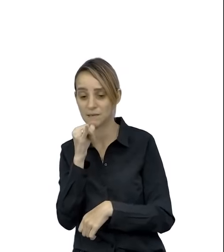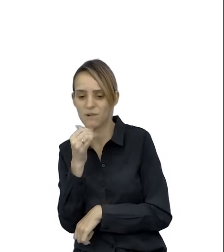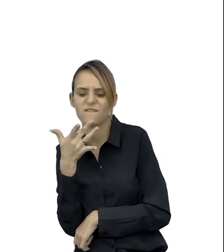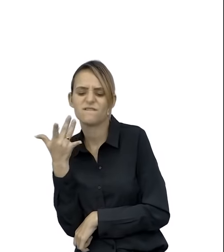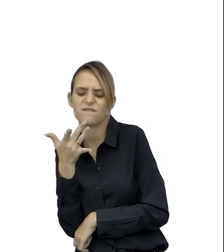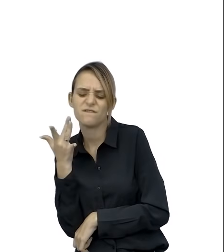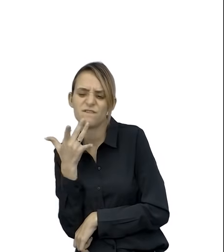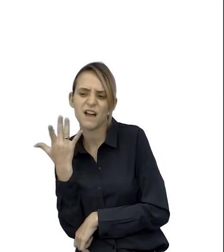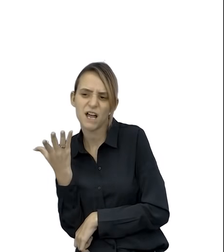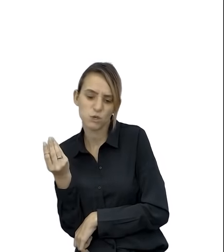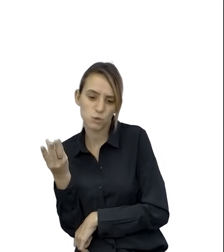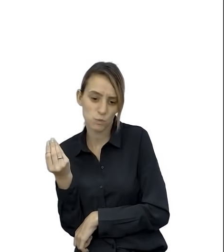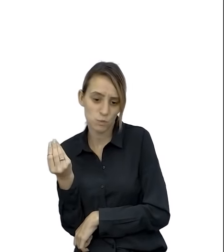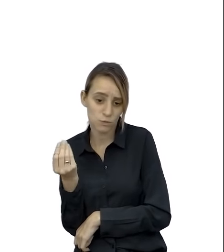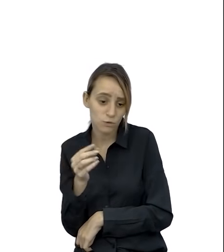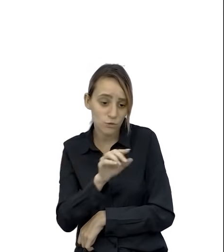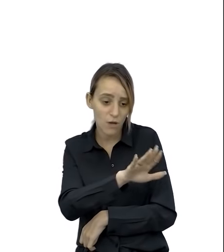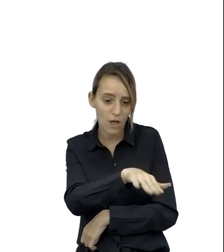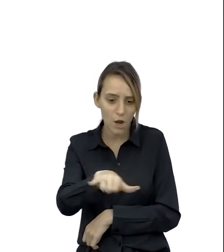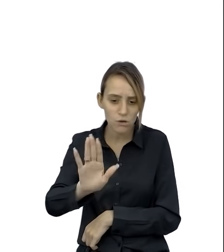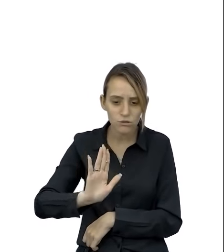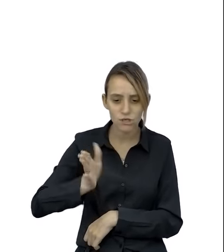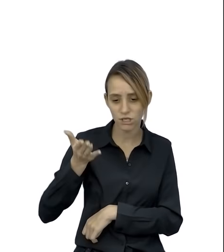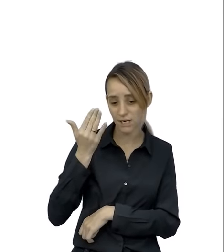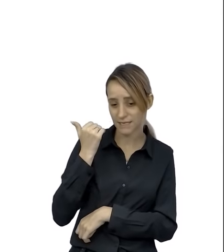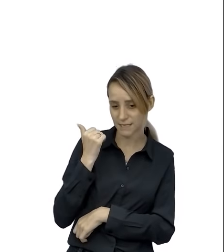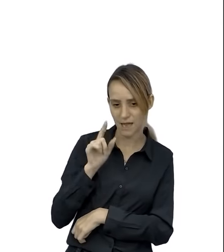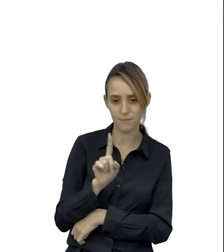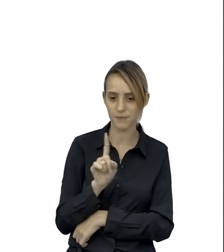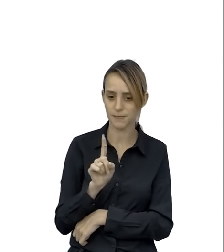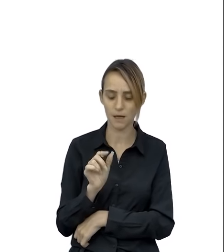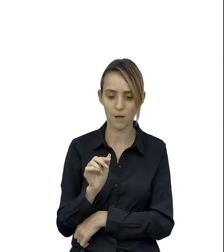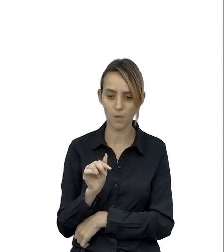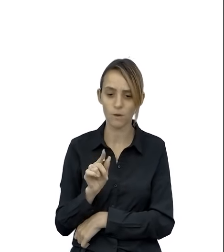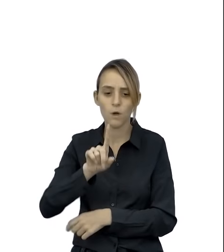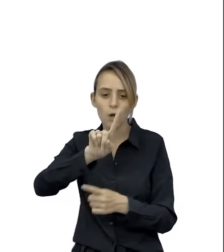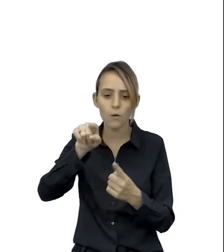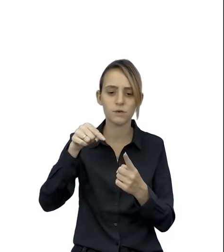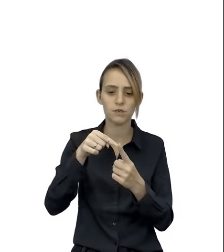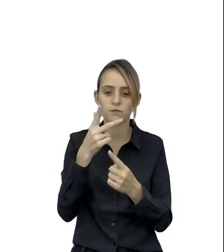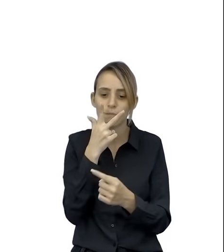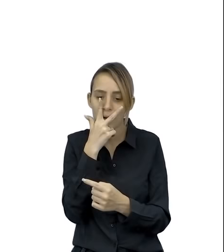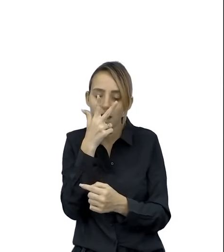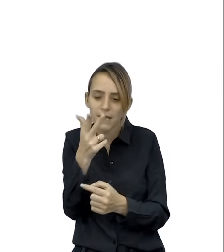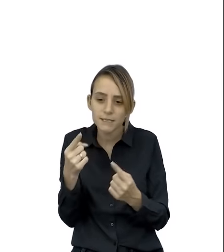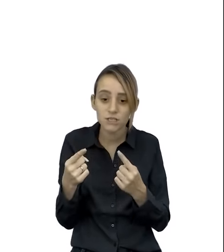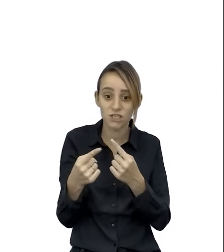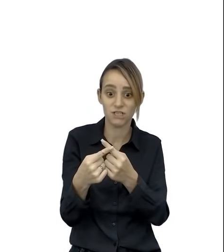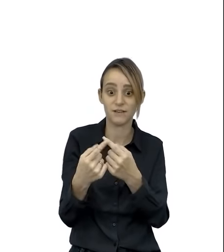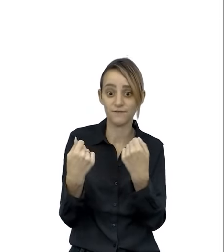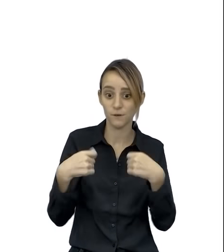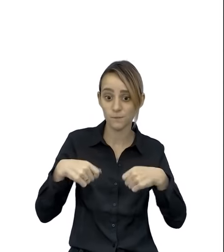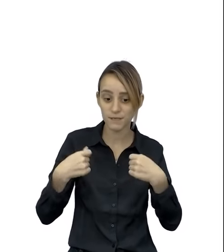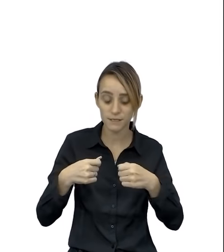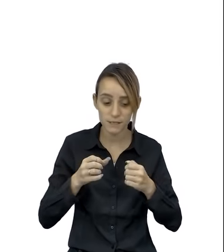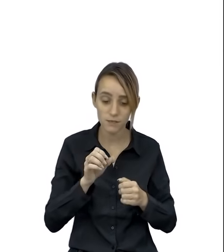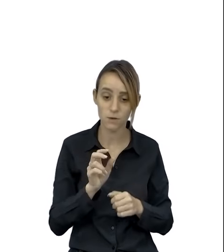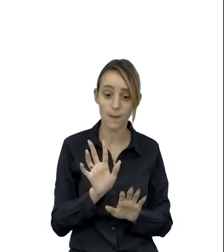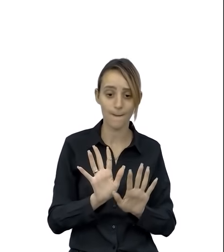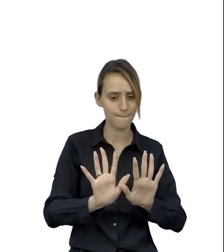eles acertem de primeira, porque não é esse o propósito é construir conhecimentos, ou